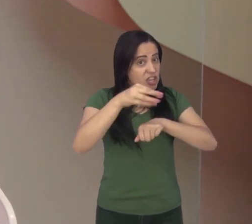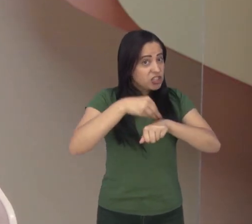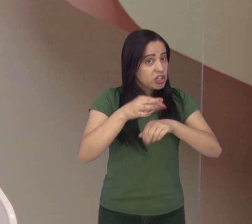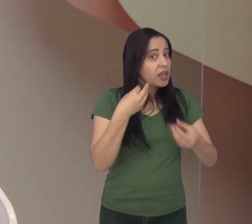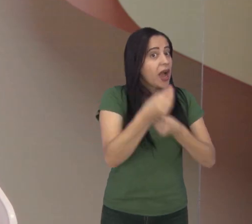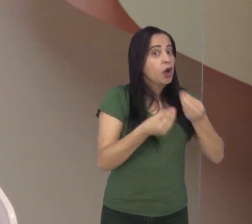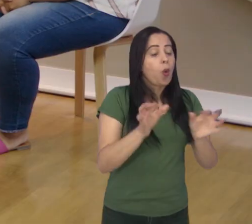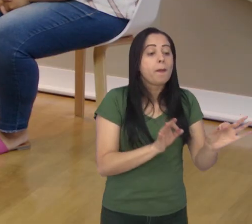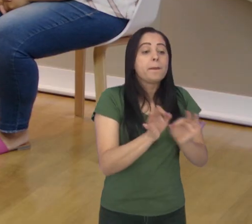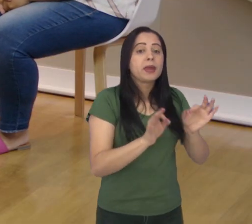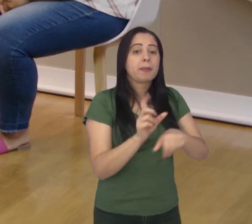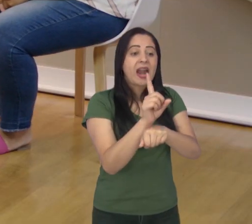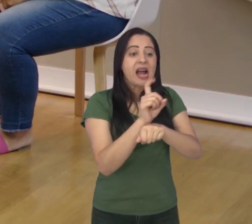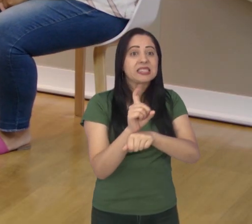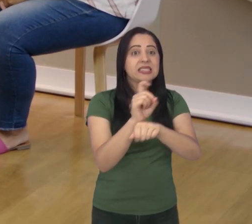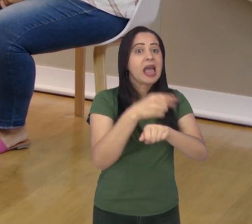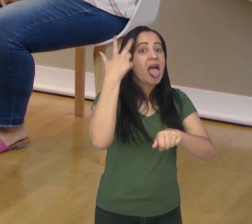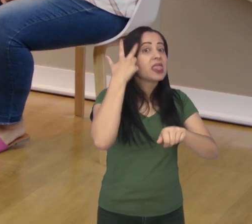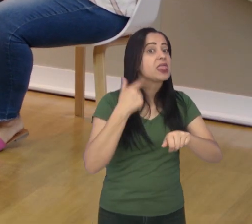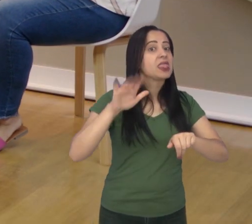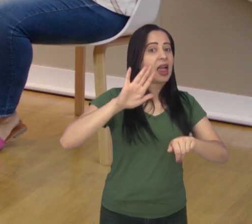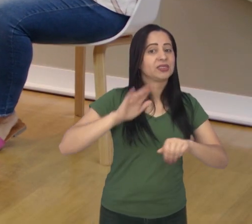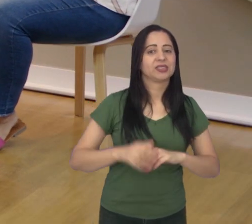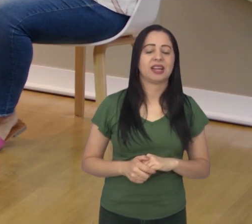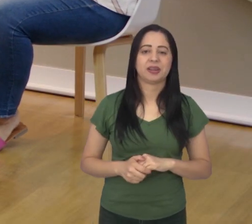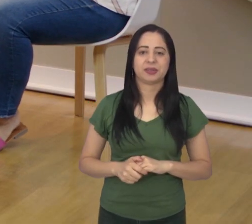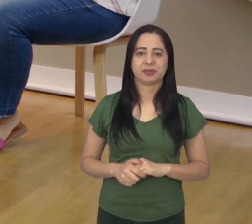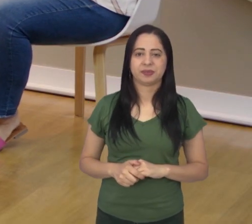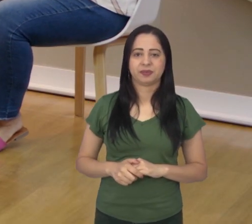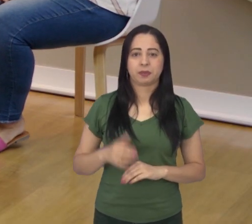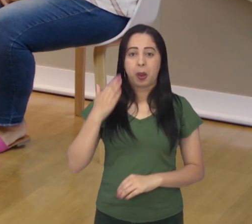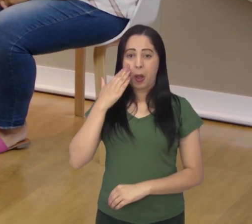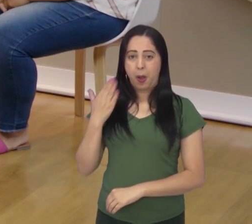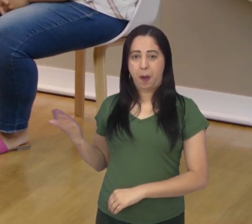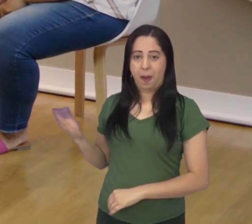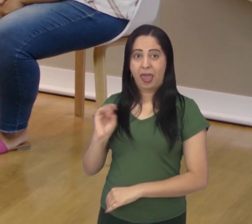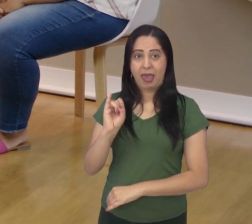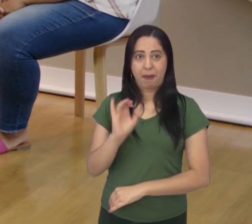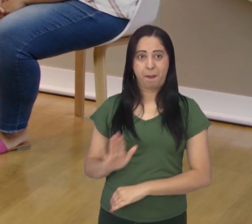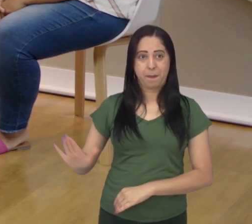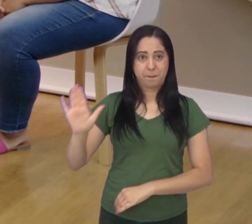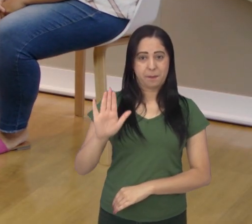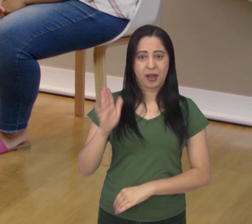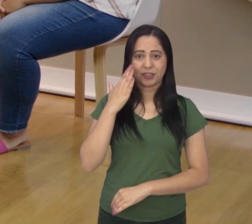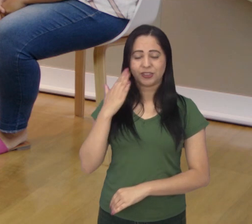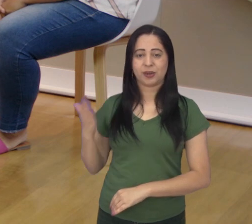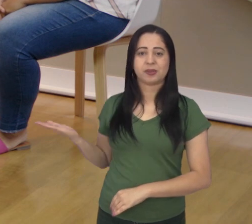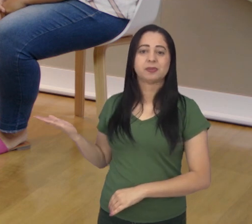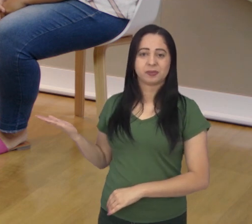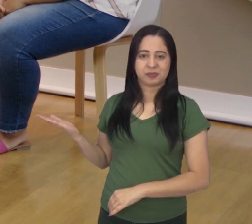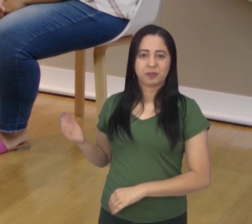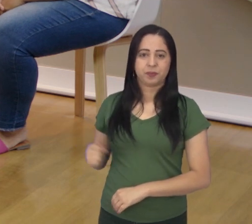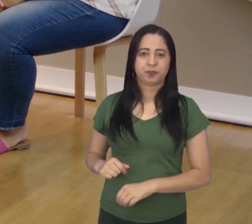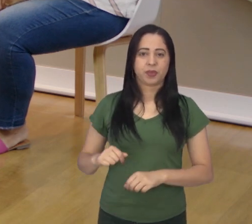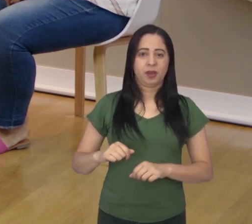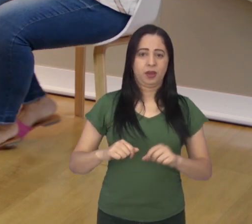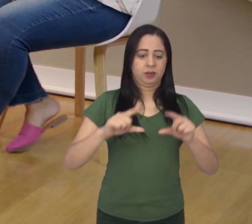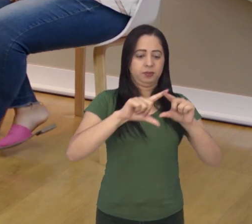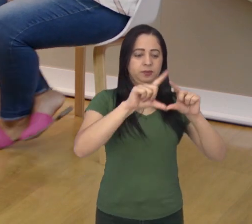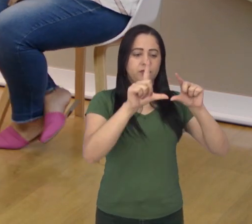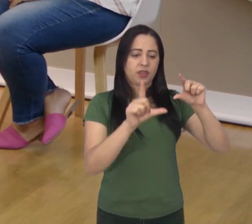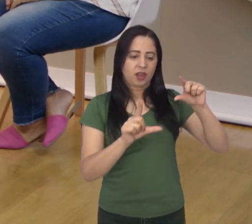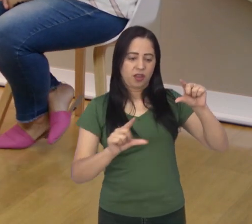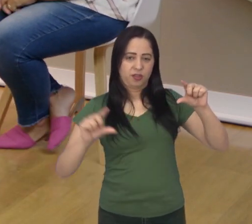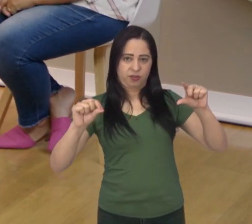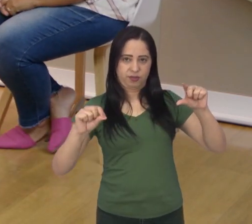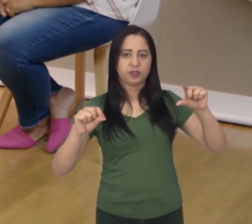qual receita que é essa. Legal. Vamos colocar aqui a imagem da plantinha com isso. Esse é